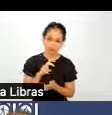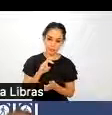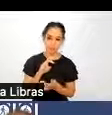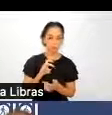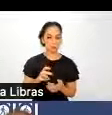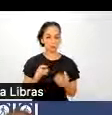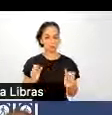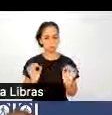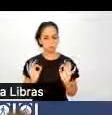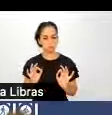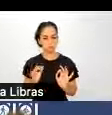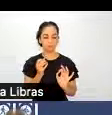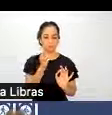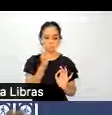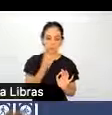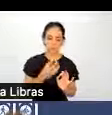otimismo,